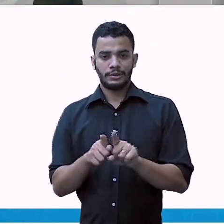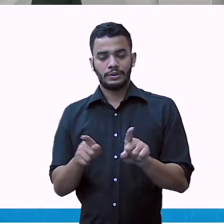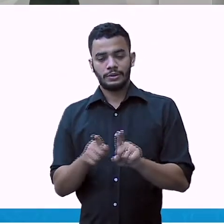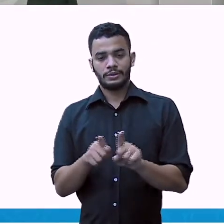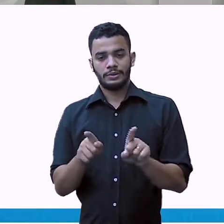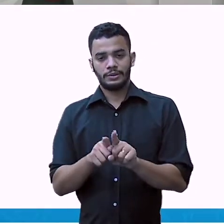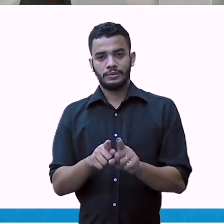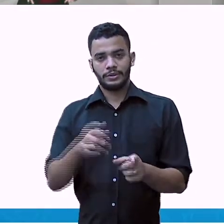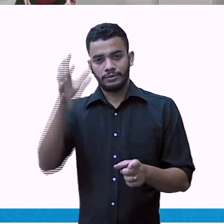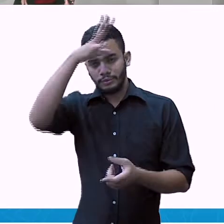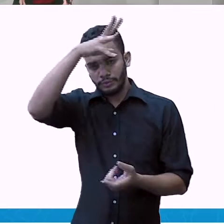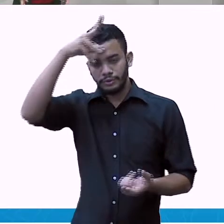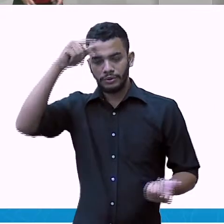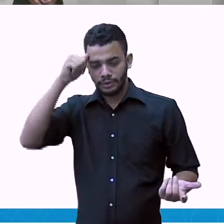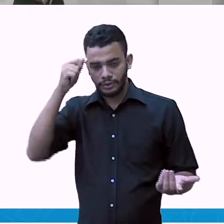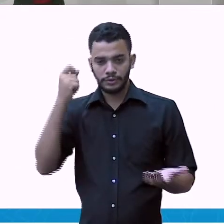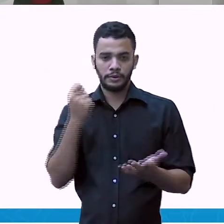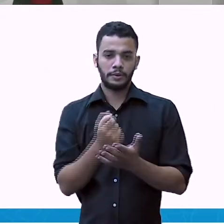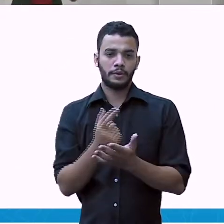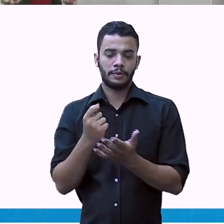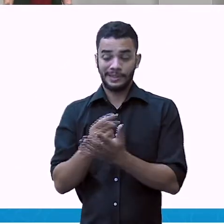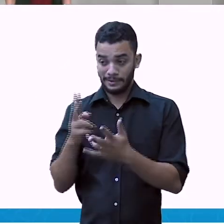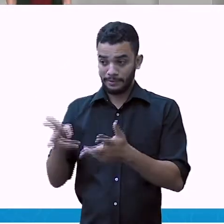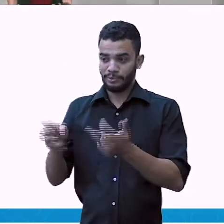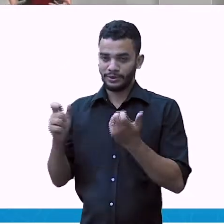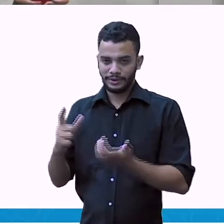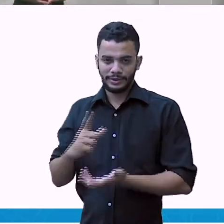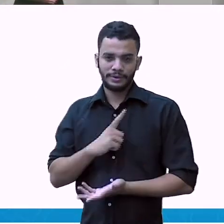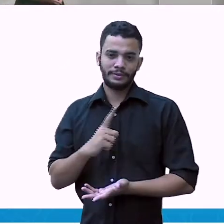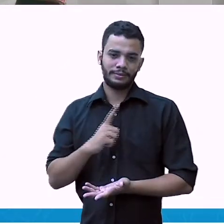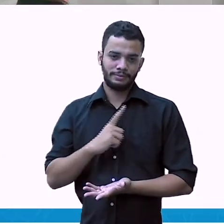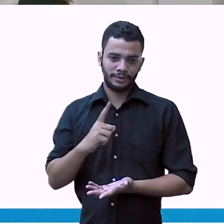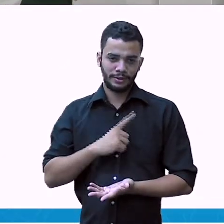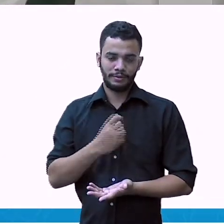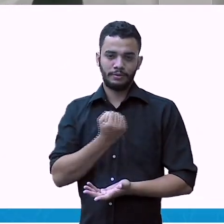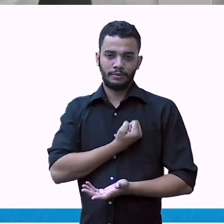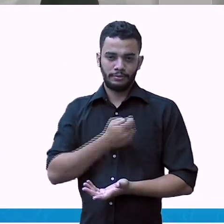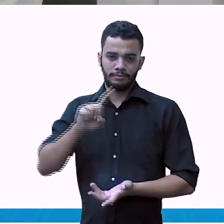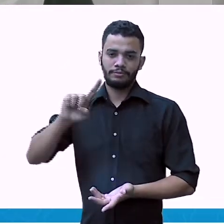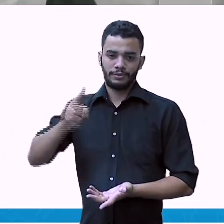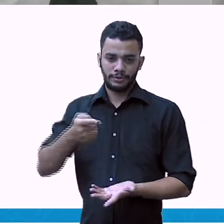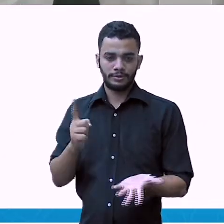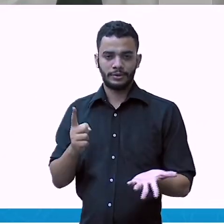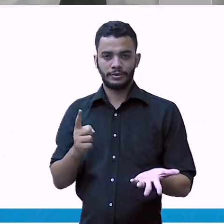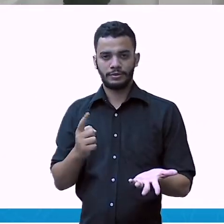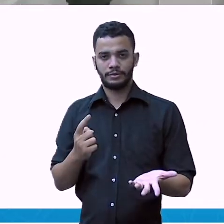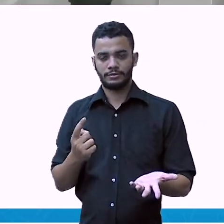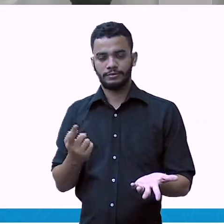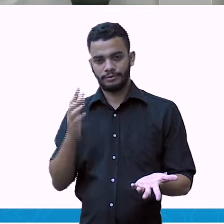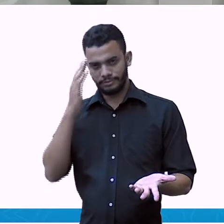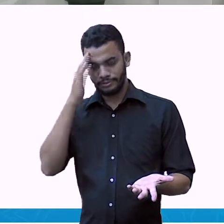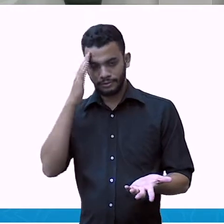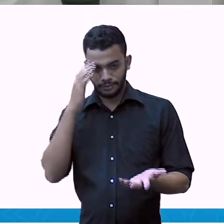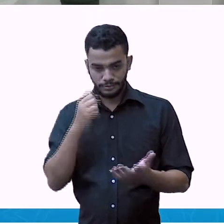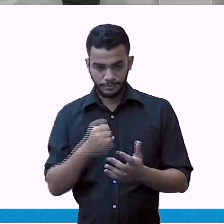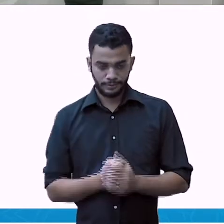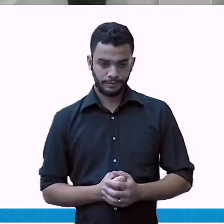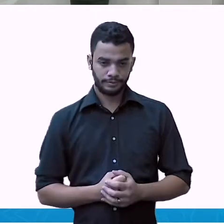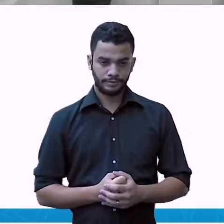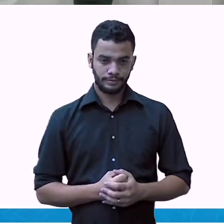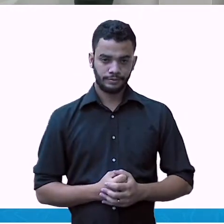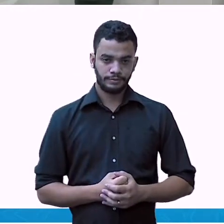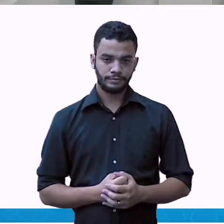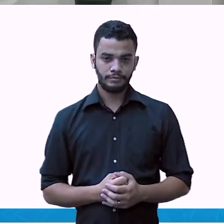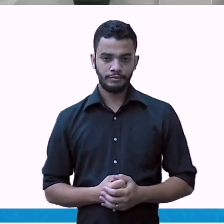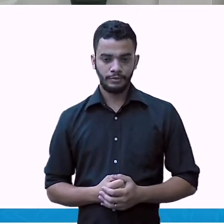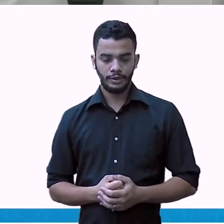nosso refrigerante, um suco, certo? Então, essas representações aqui,